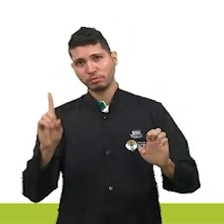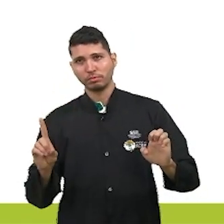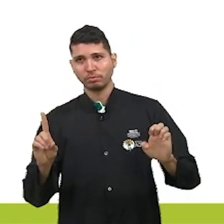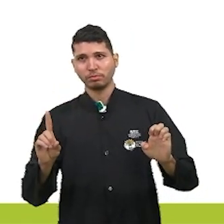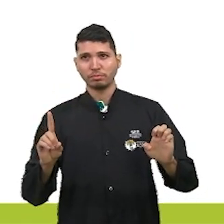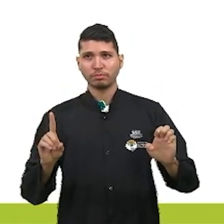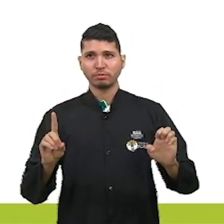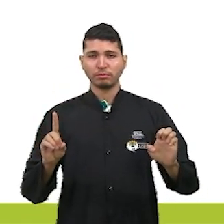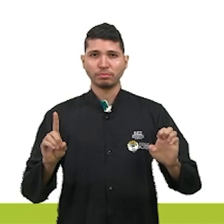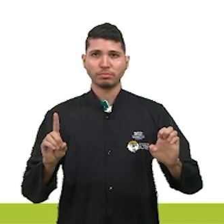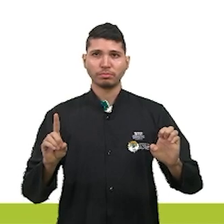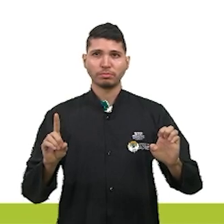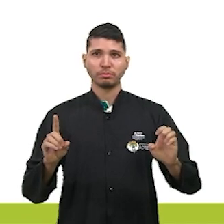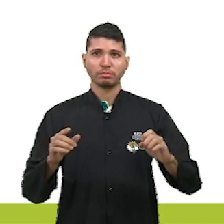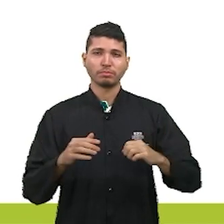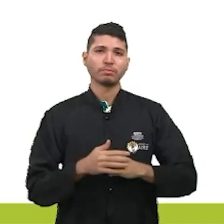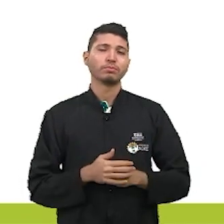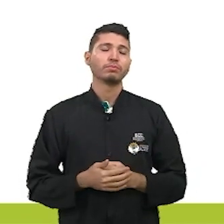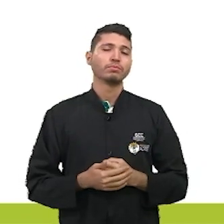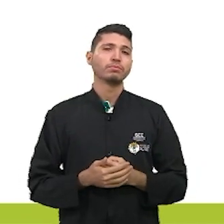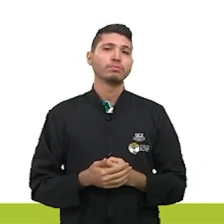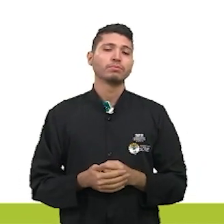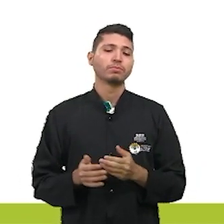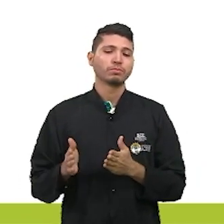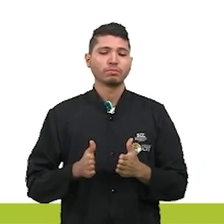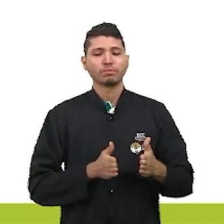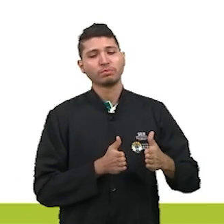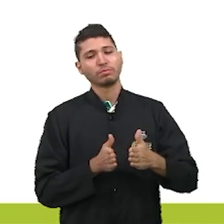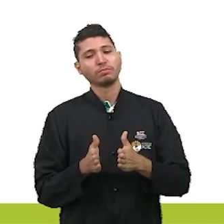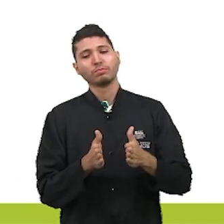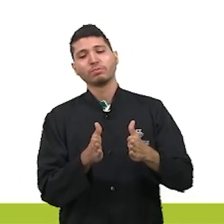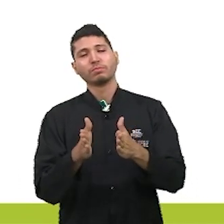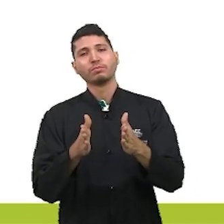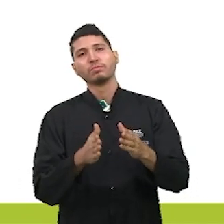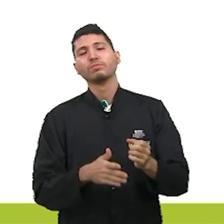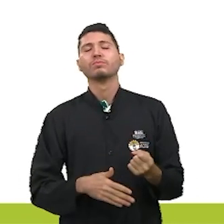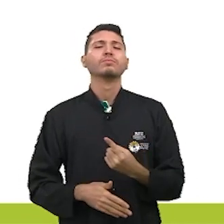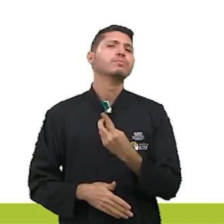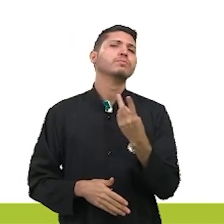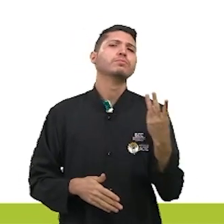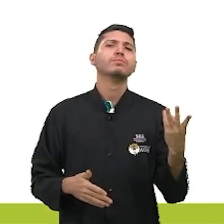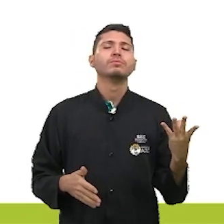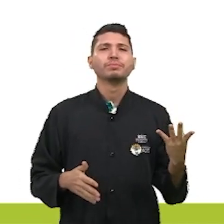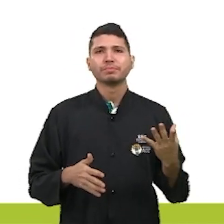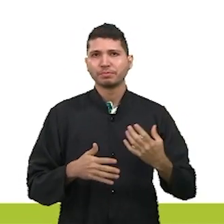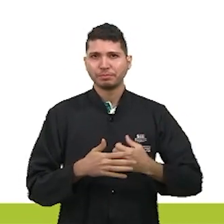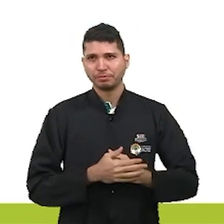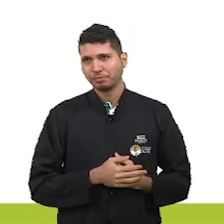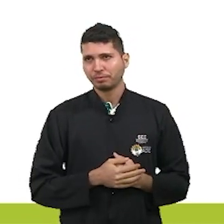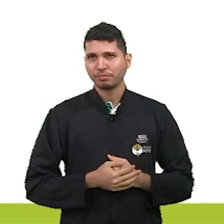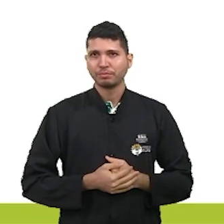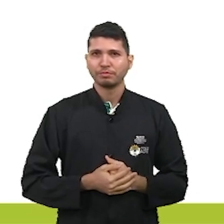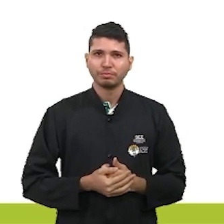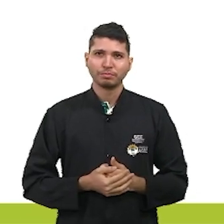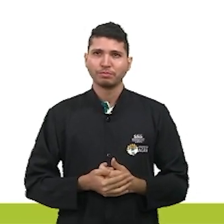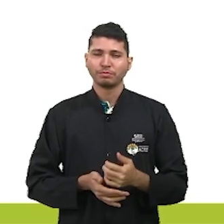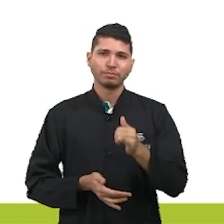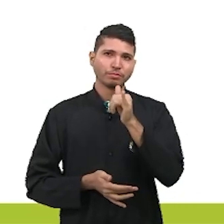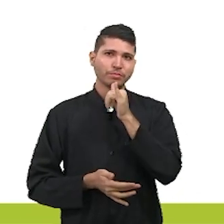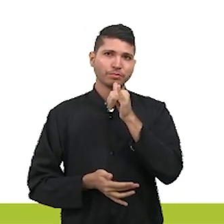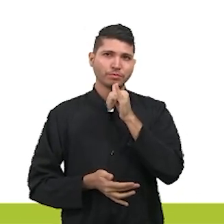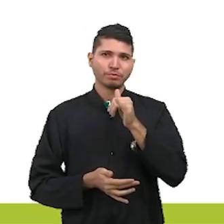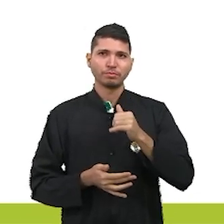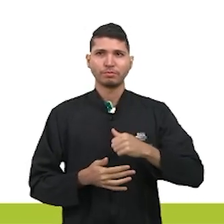Okay. Quantos são os caminhos que essa pessoa pode fazer? Uma maneira dessa pessoa fazer esse caminho, por exemplo, é